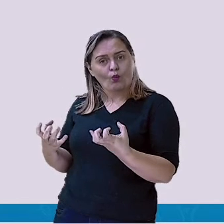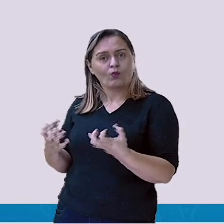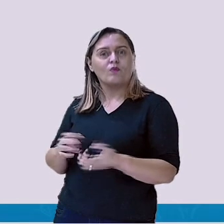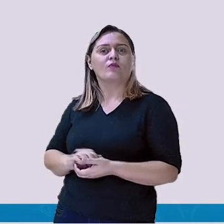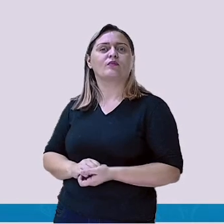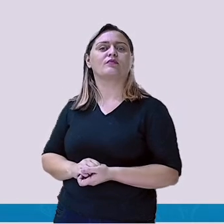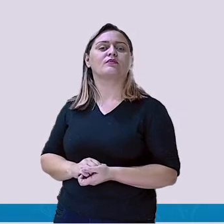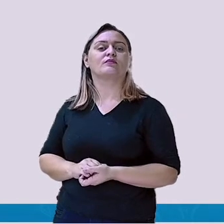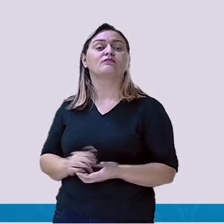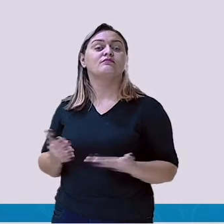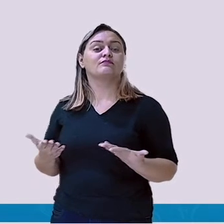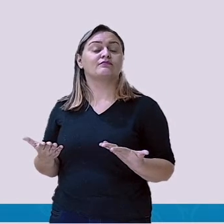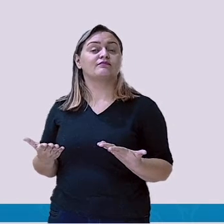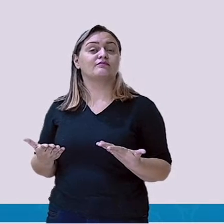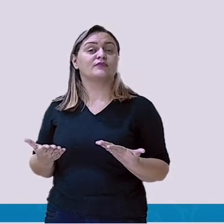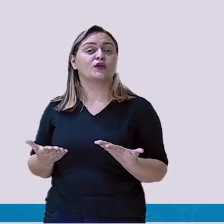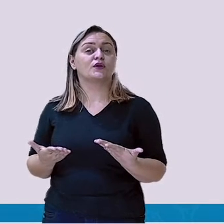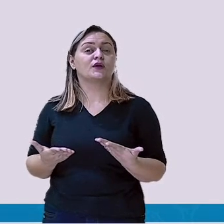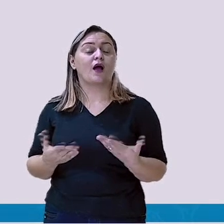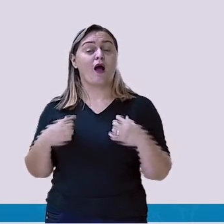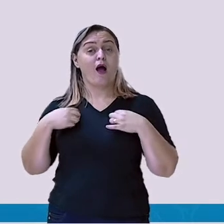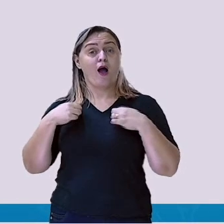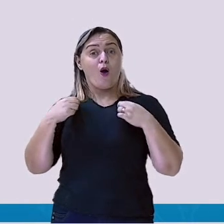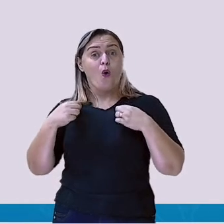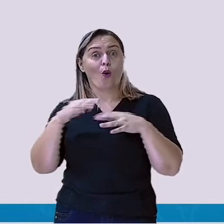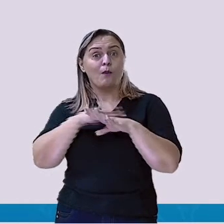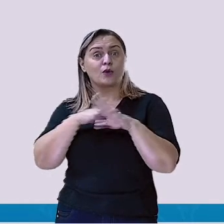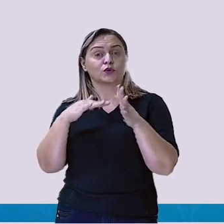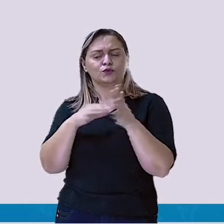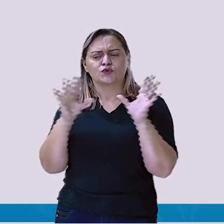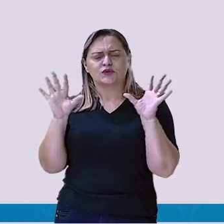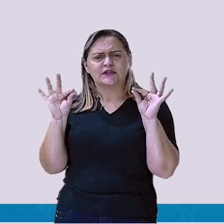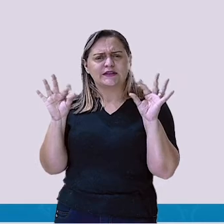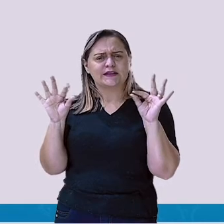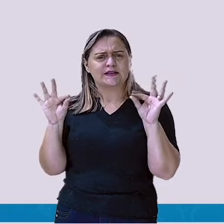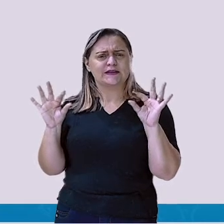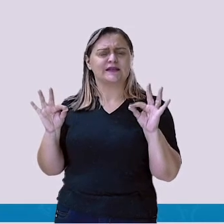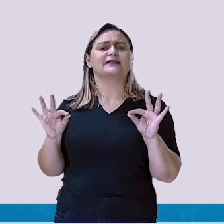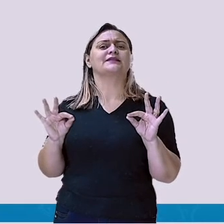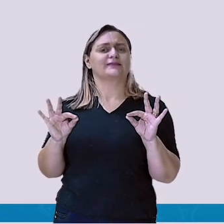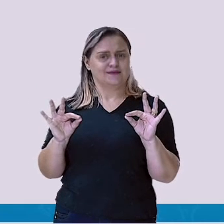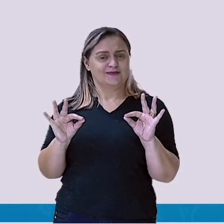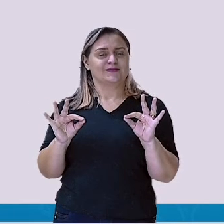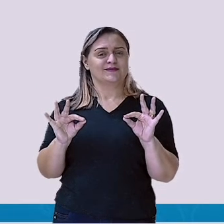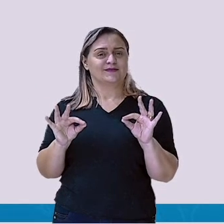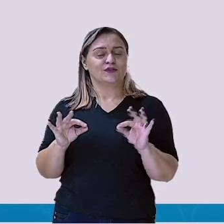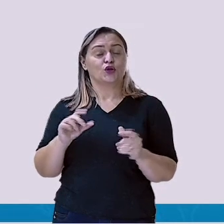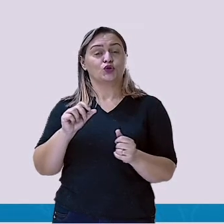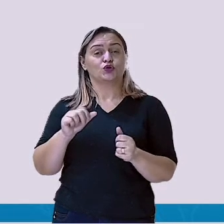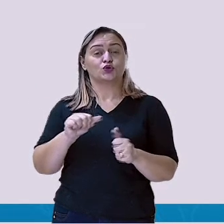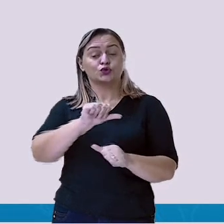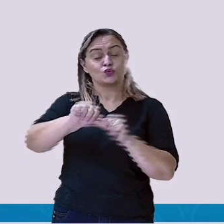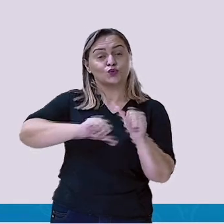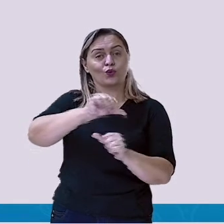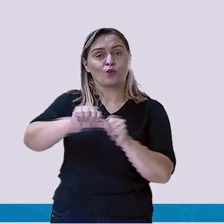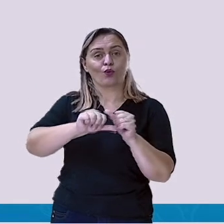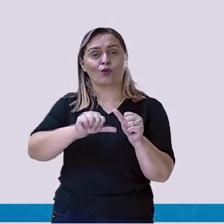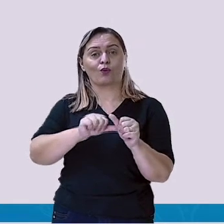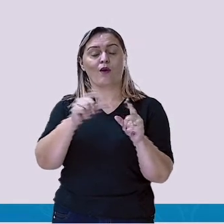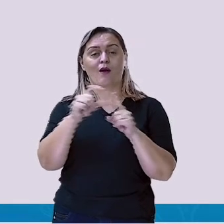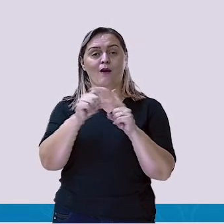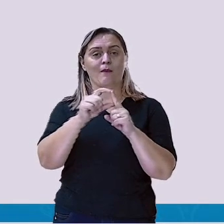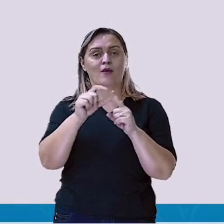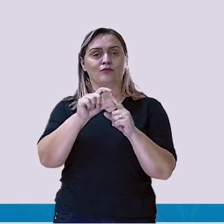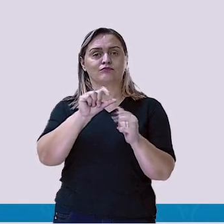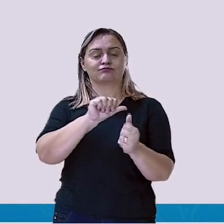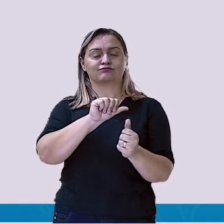seca. A roupa está toda molhada. Eu troquei a palavra seca pela palavra molhada. E assim